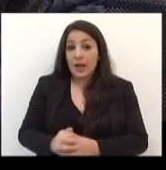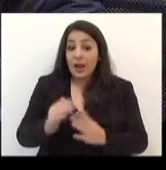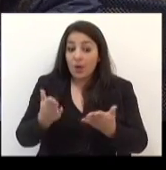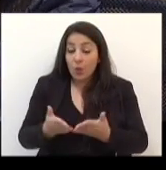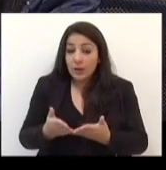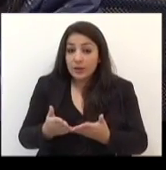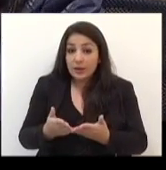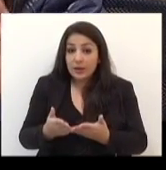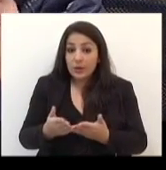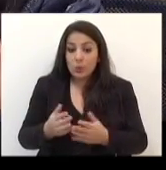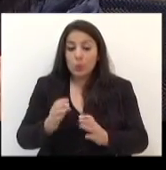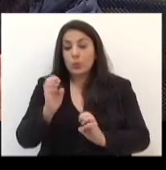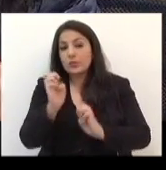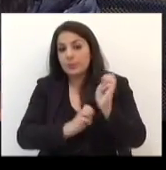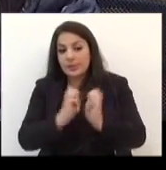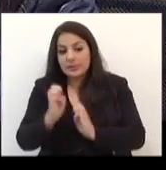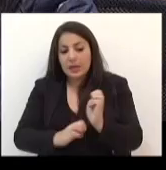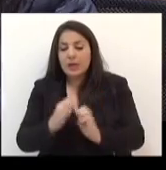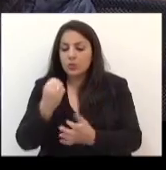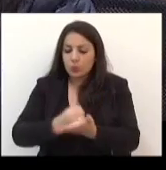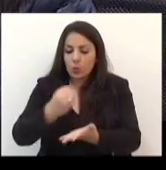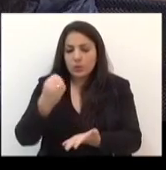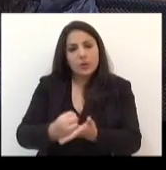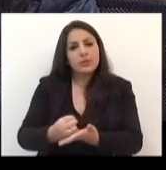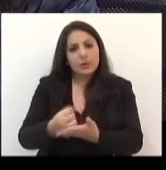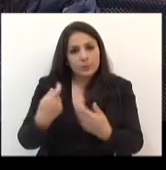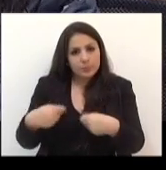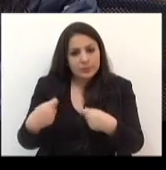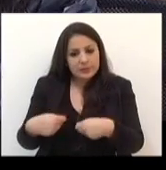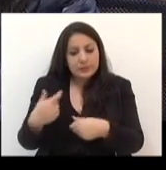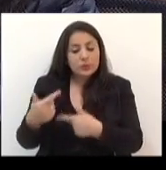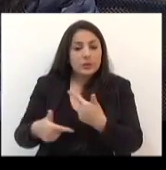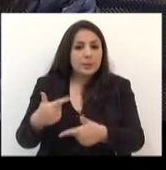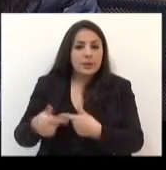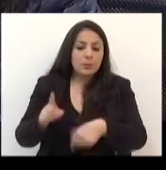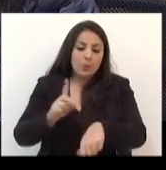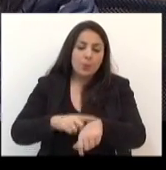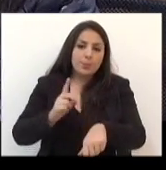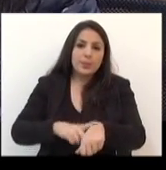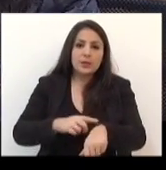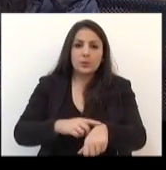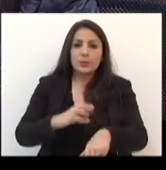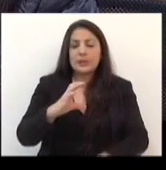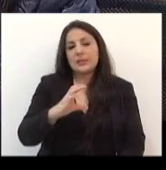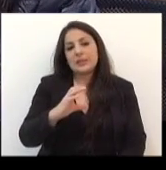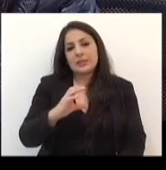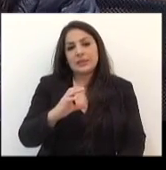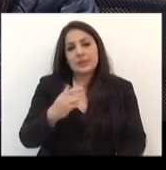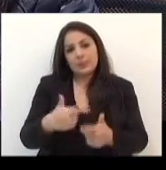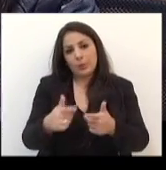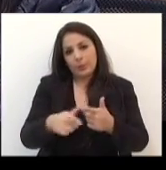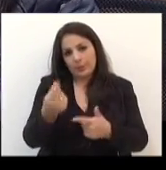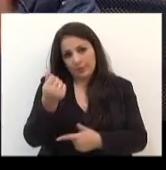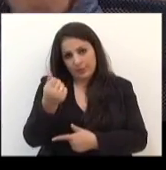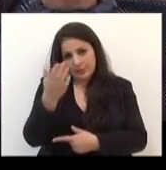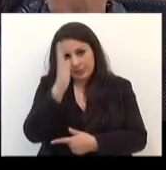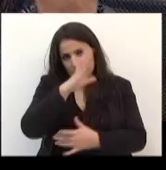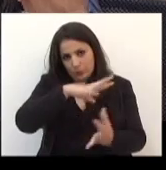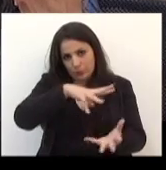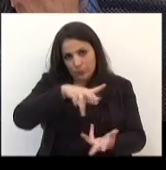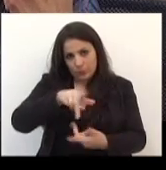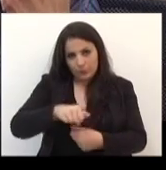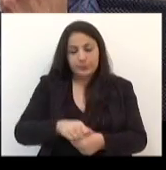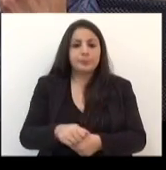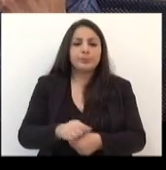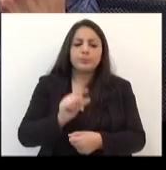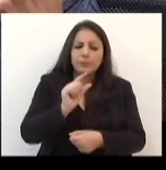precisam... Vivemos agora, esse primeiro ano, um momento de crise mundial. Né? Há pouco